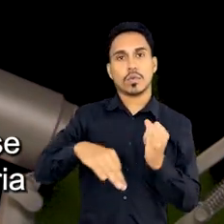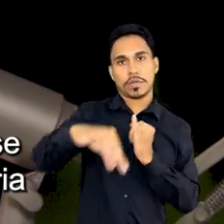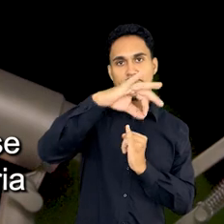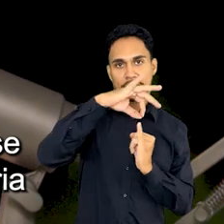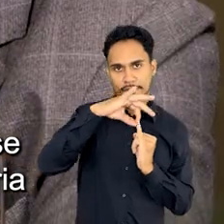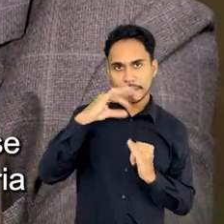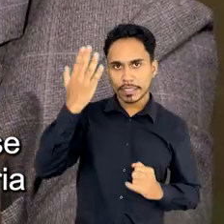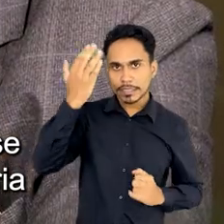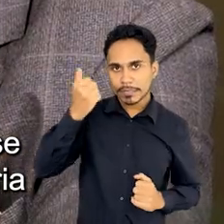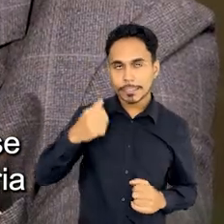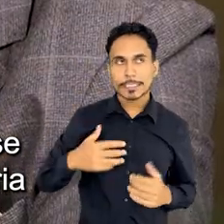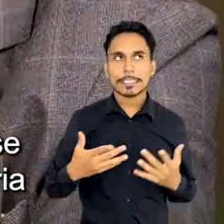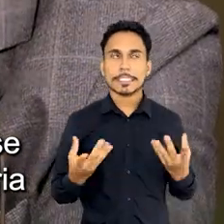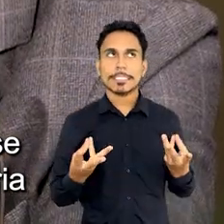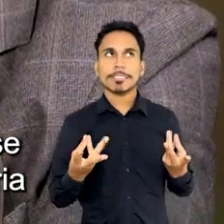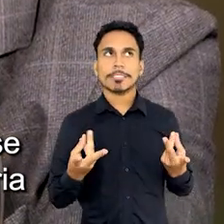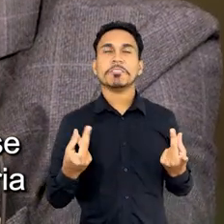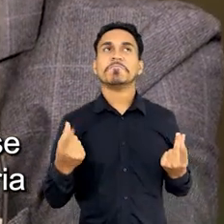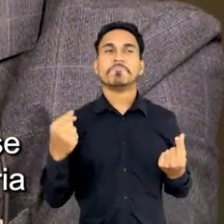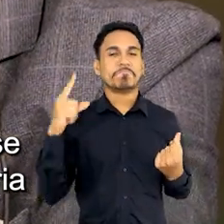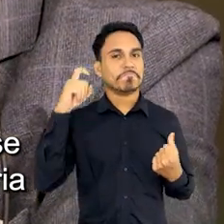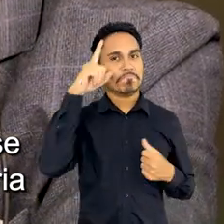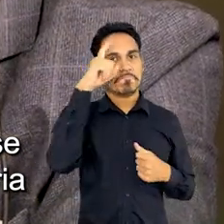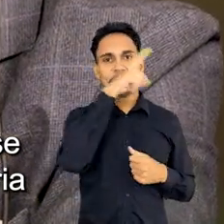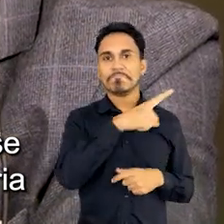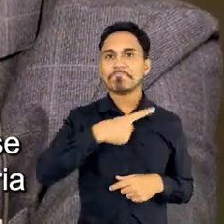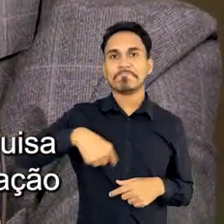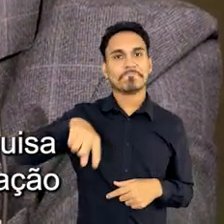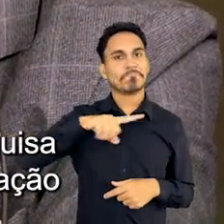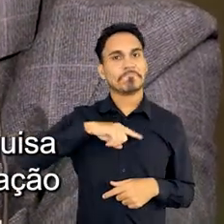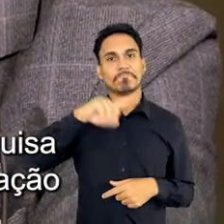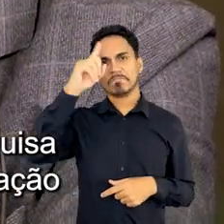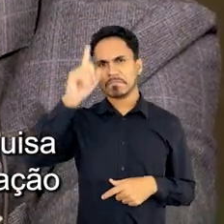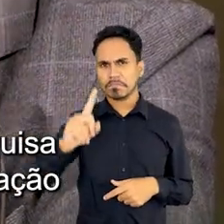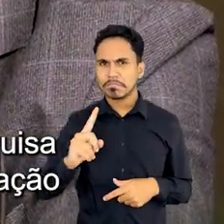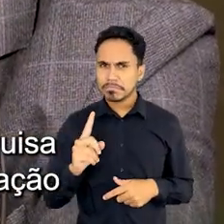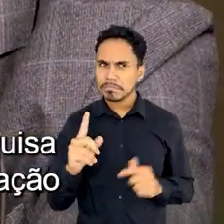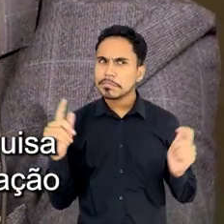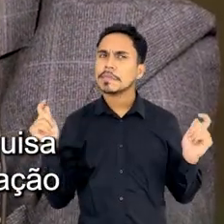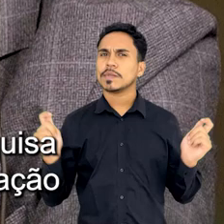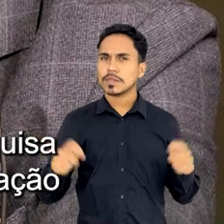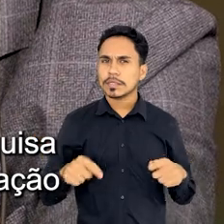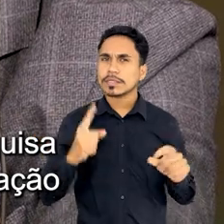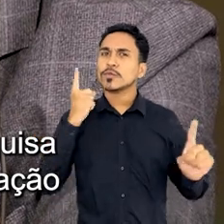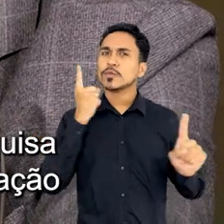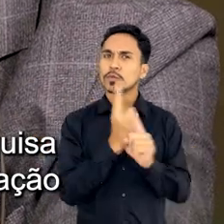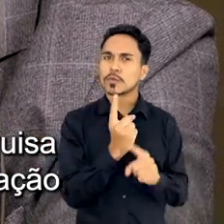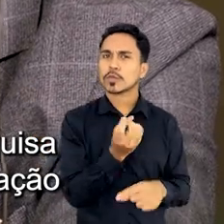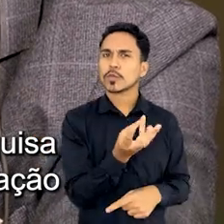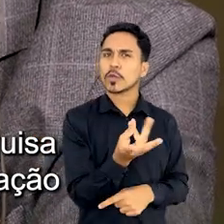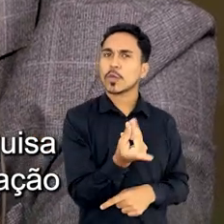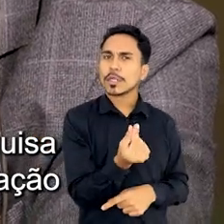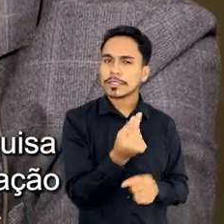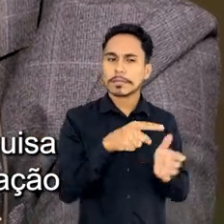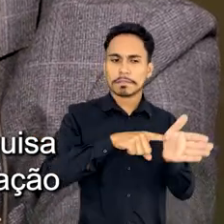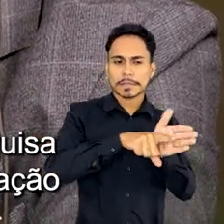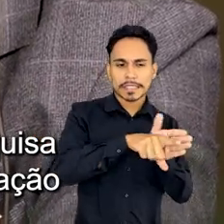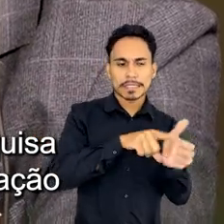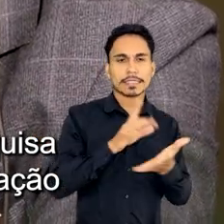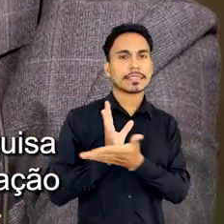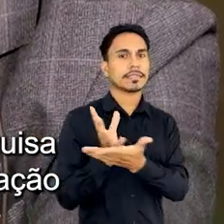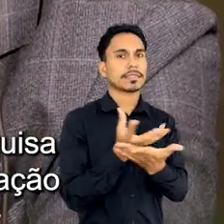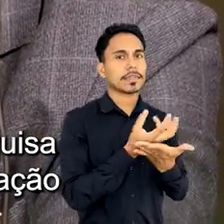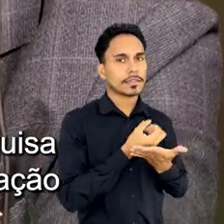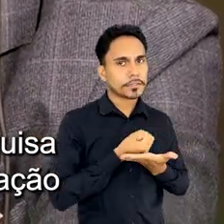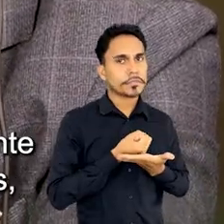ifs não isso é difícil esse dado a gente não tem na base né a gente teria que pegar é possível fazer isso enquanto pesquisa de dados a gente